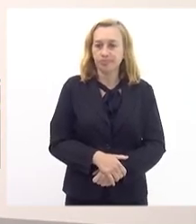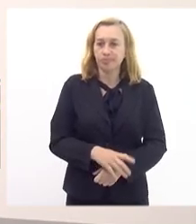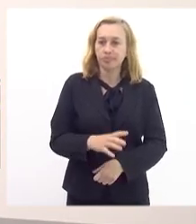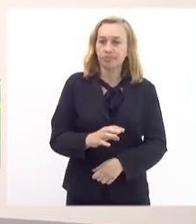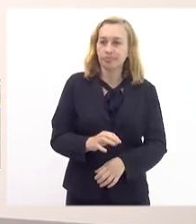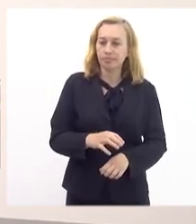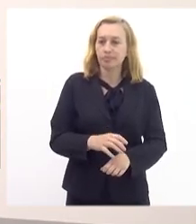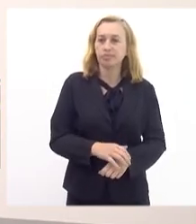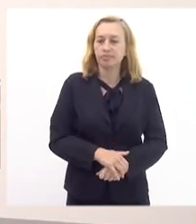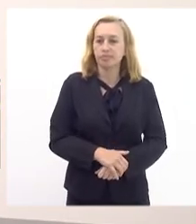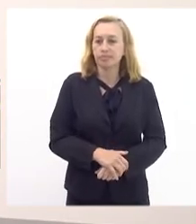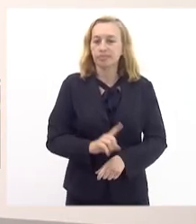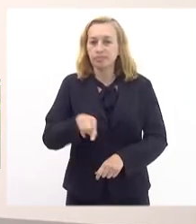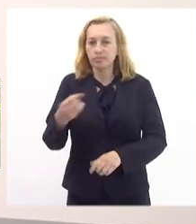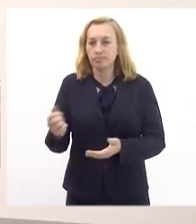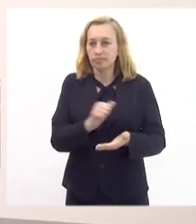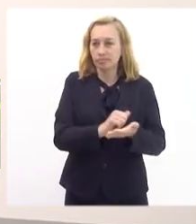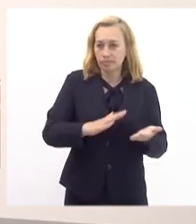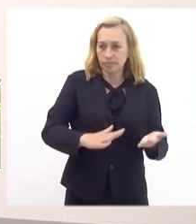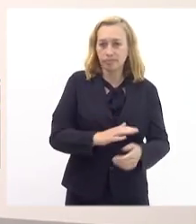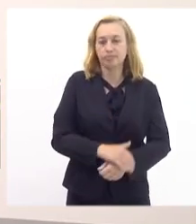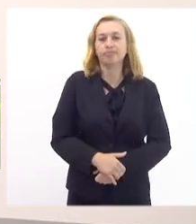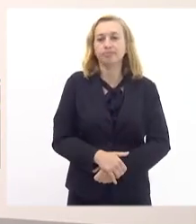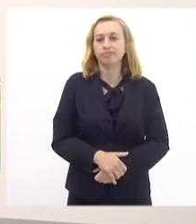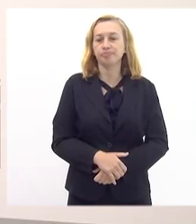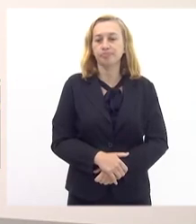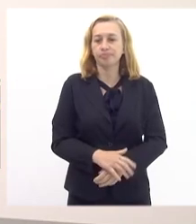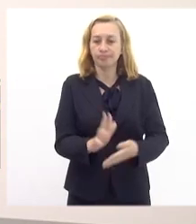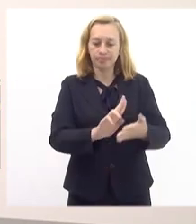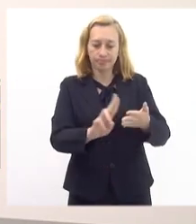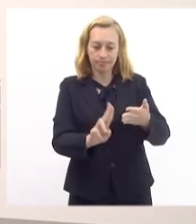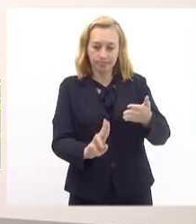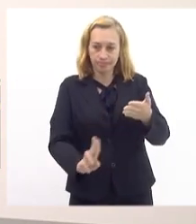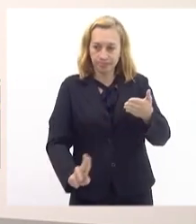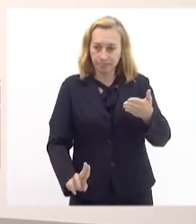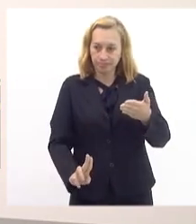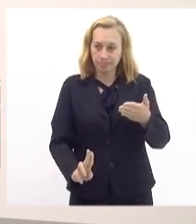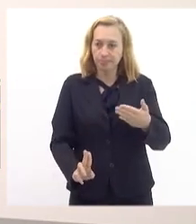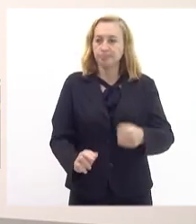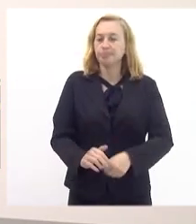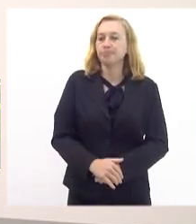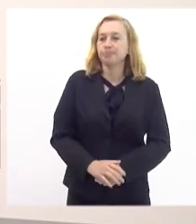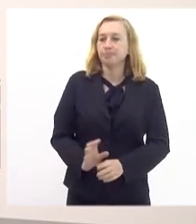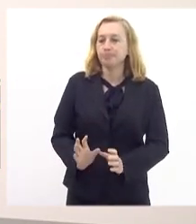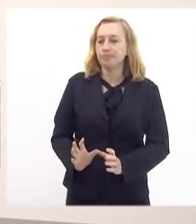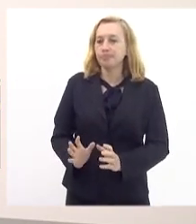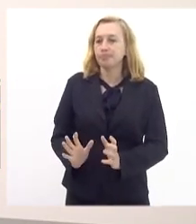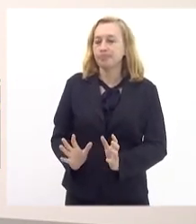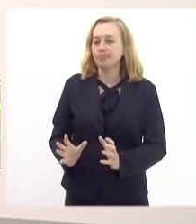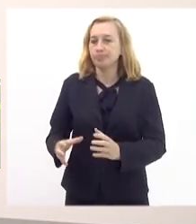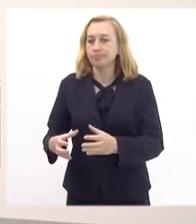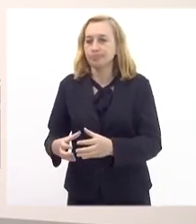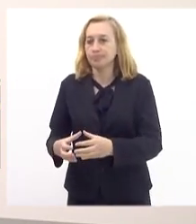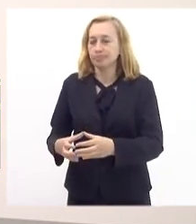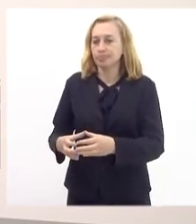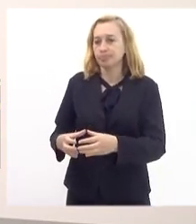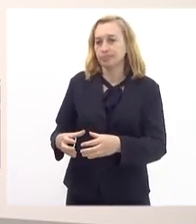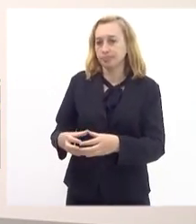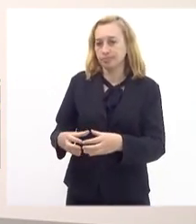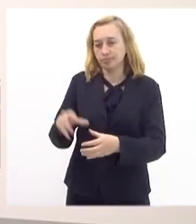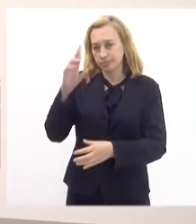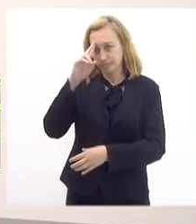transporte e de outras atividades suporte uma lista enorme feita pelas autoridades da África do Sul mostrando